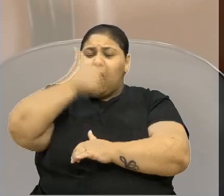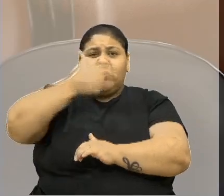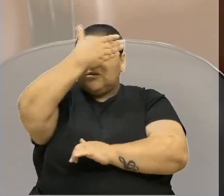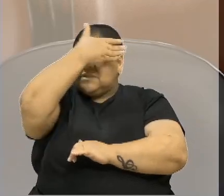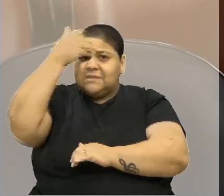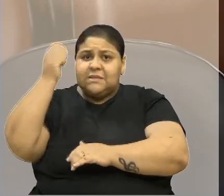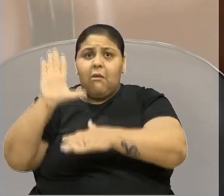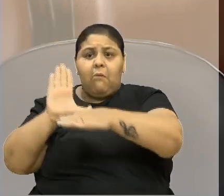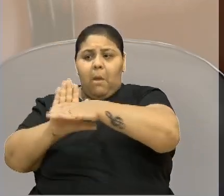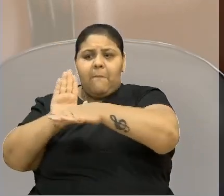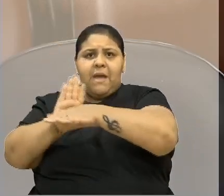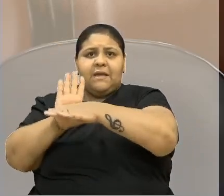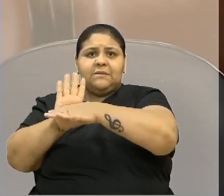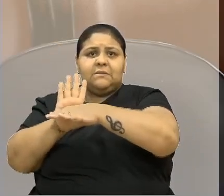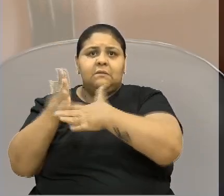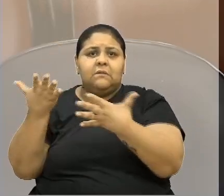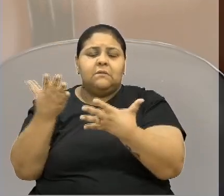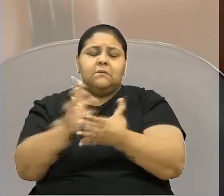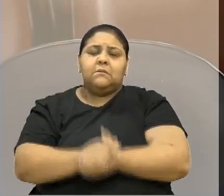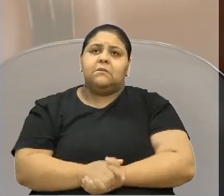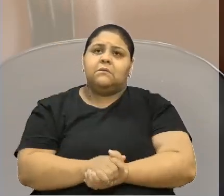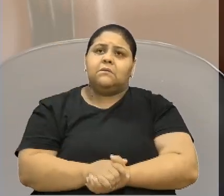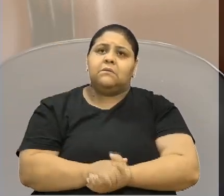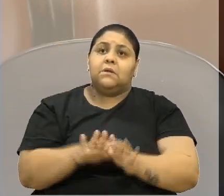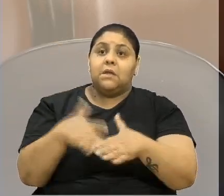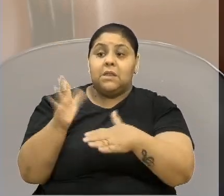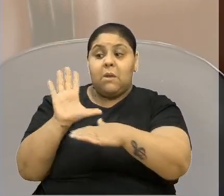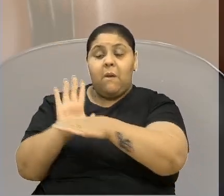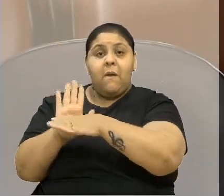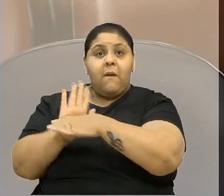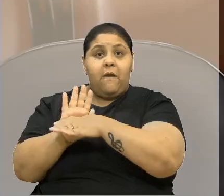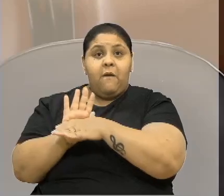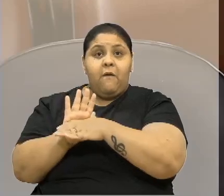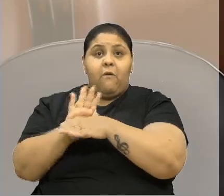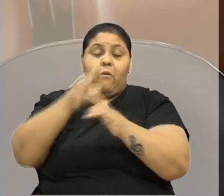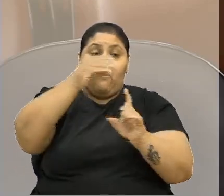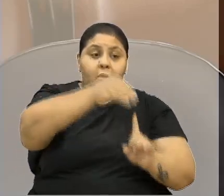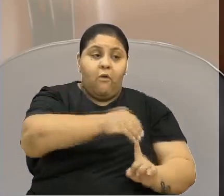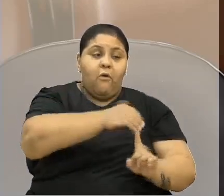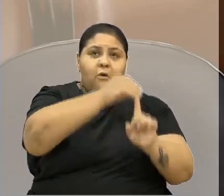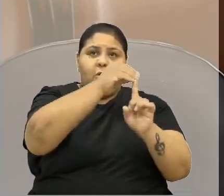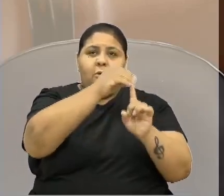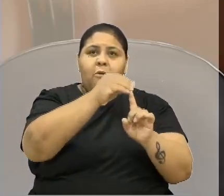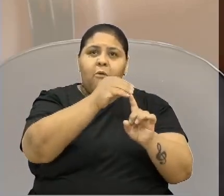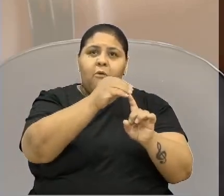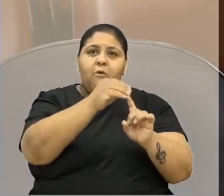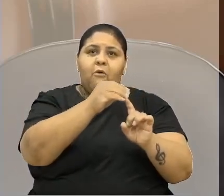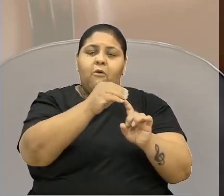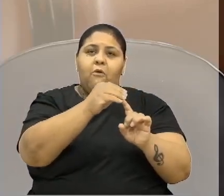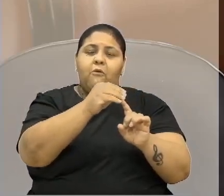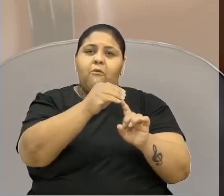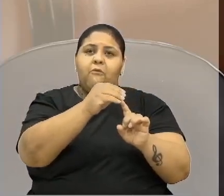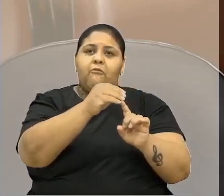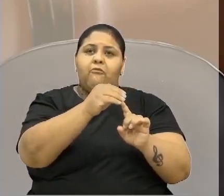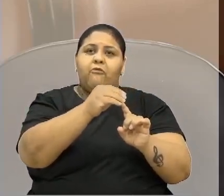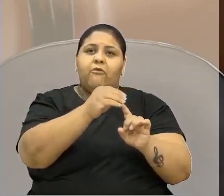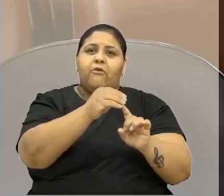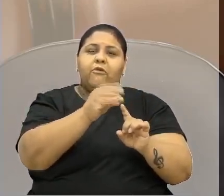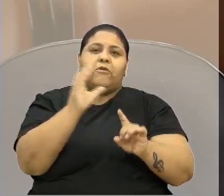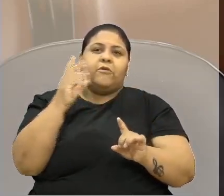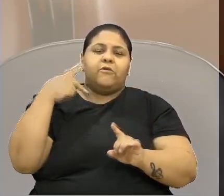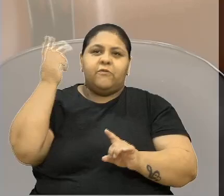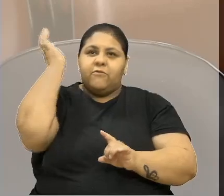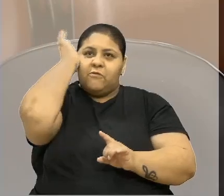Maesa, né? Então a Maesa é o principal, será o principal indutor, vereador Felipe. E o senhor não sei se vai